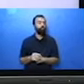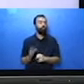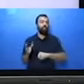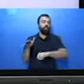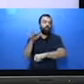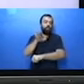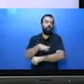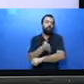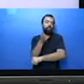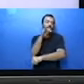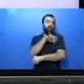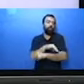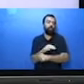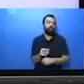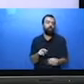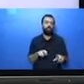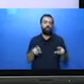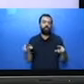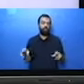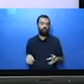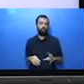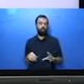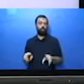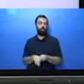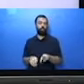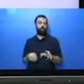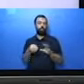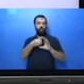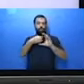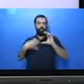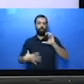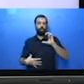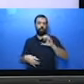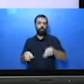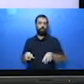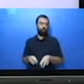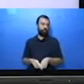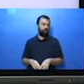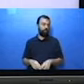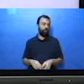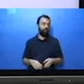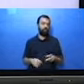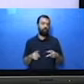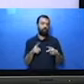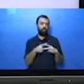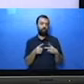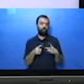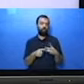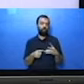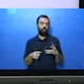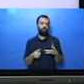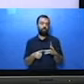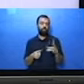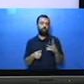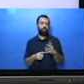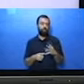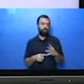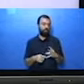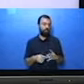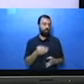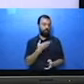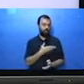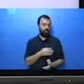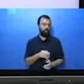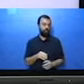suas características. As 4 principais formas de relevo são planícies,